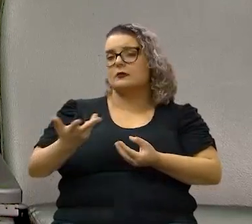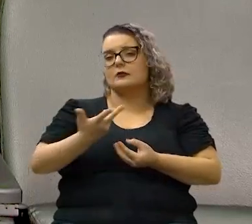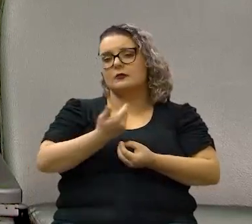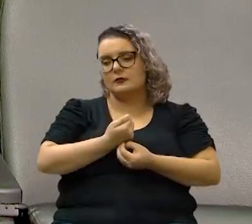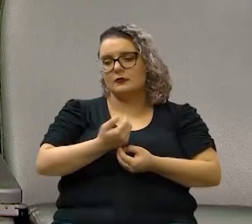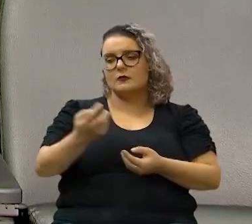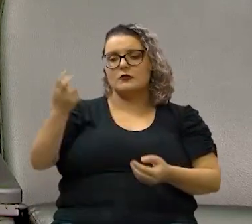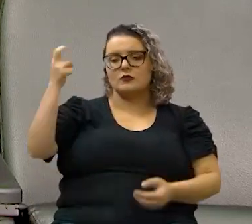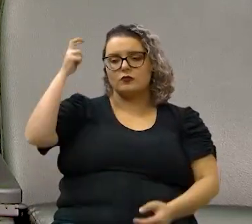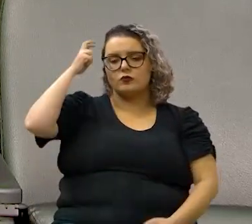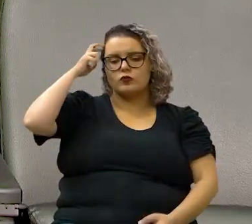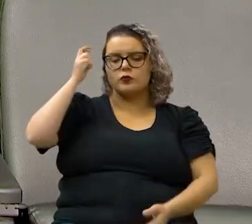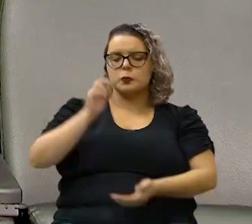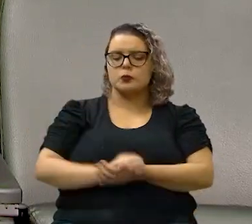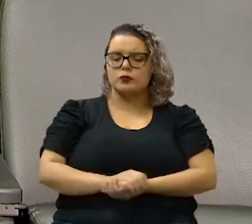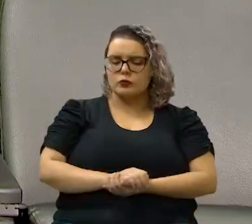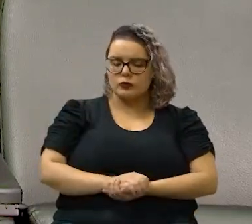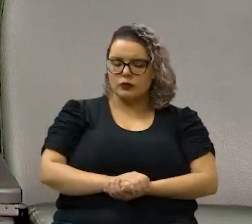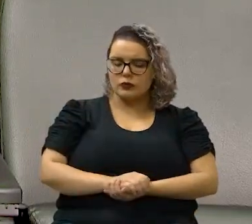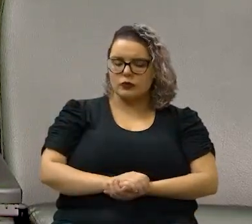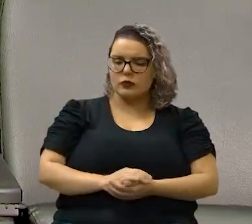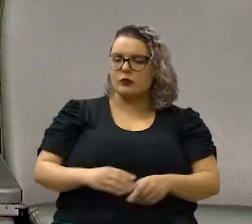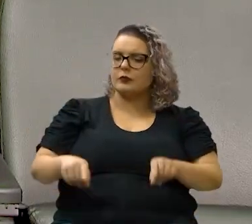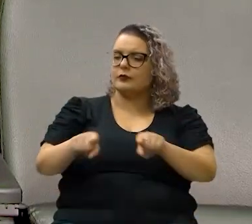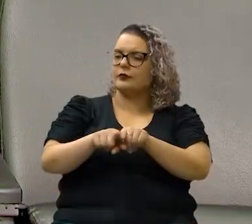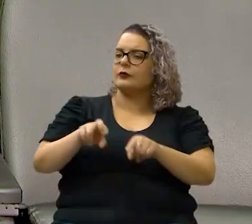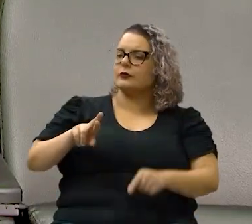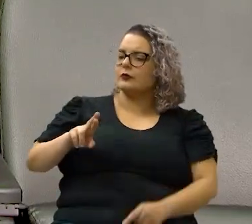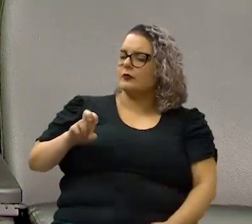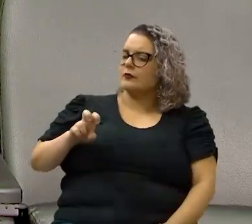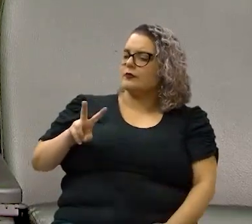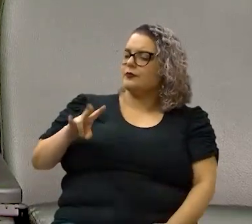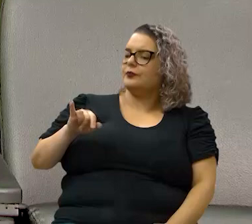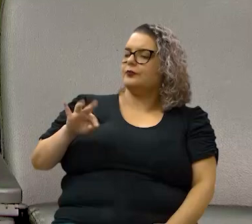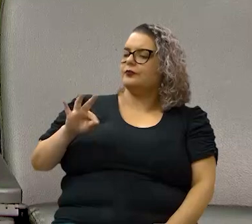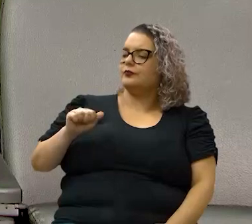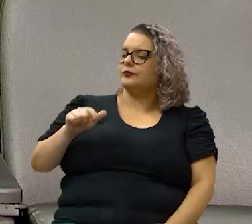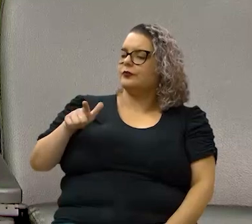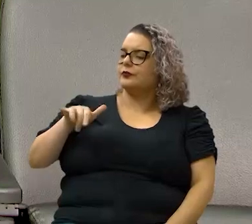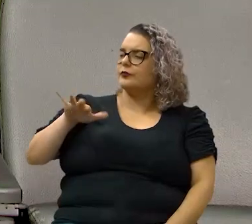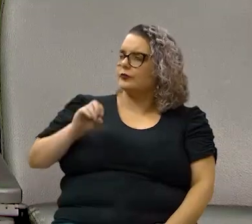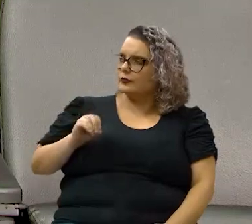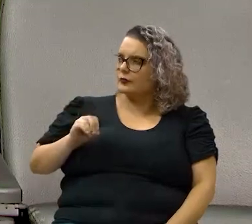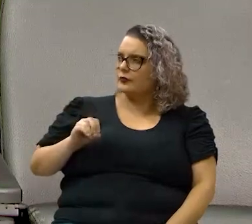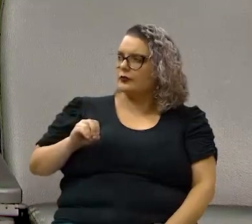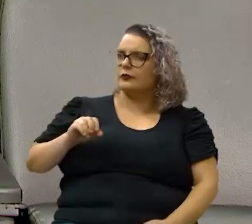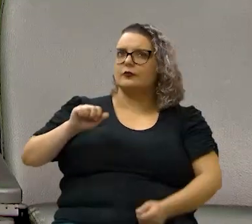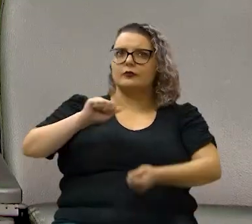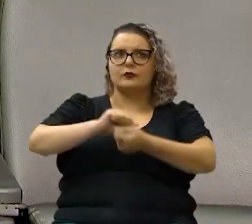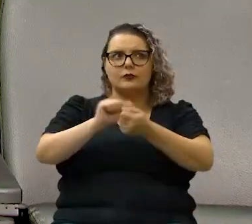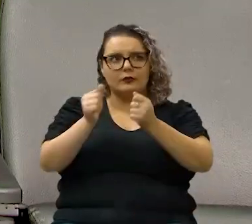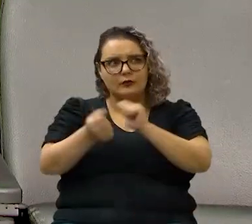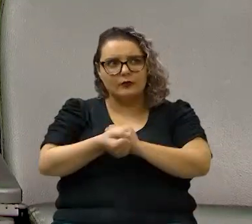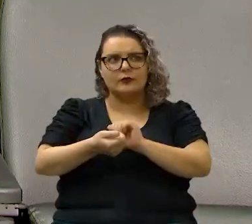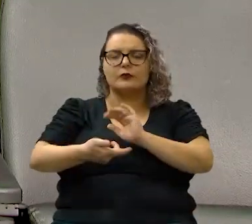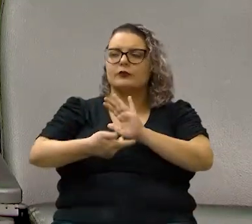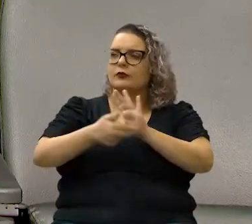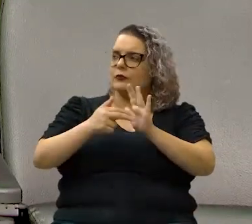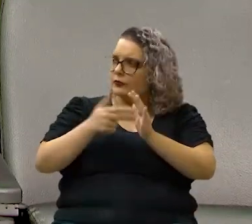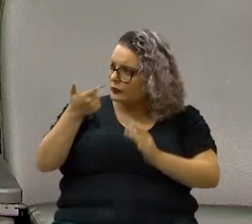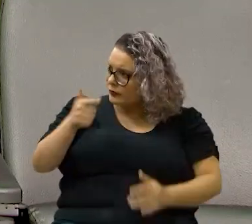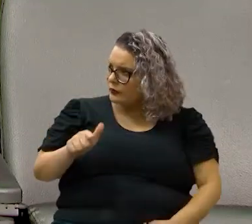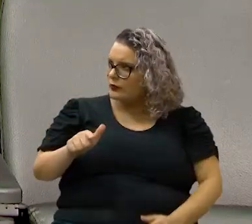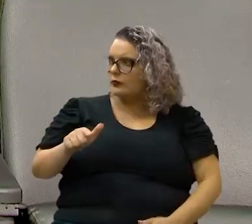com a arte, com a cultura, é também para a revitalização e uma ressignificação dos espaços